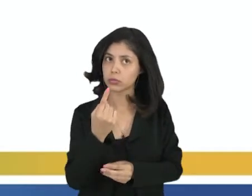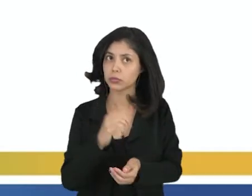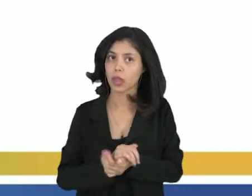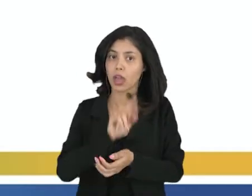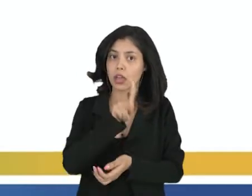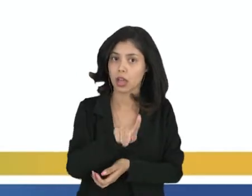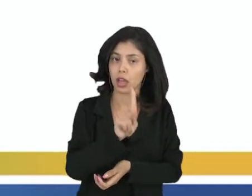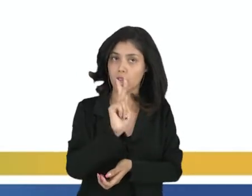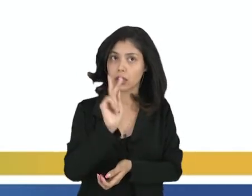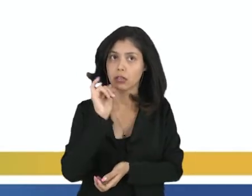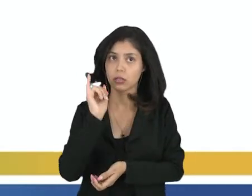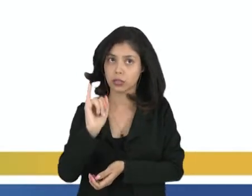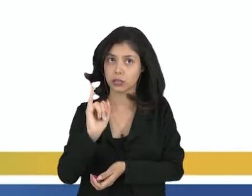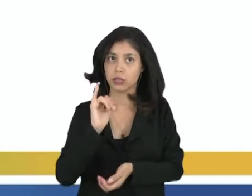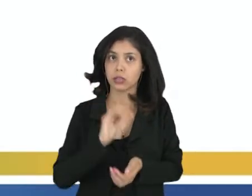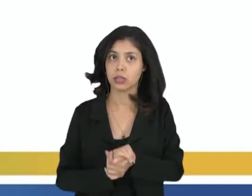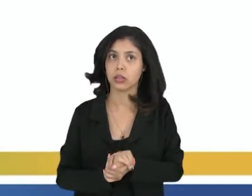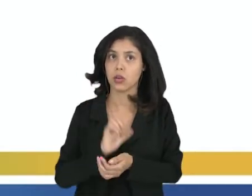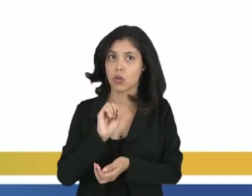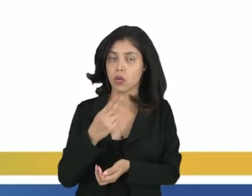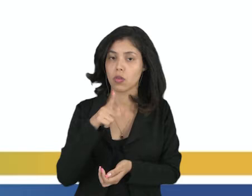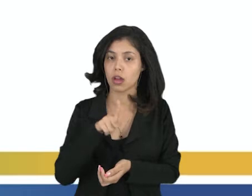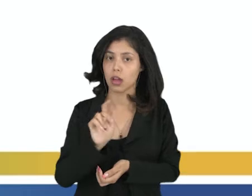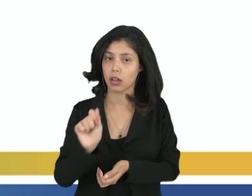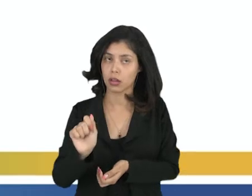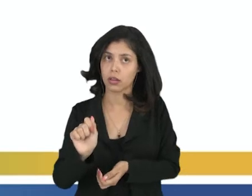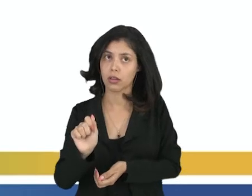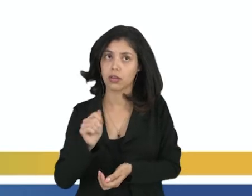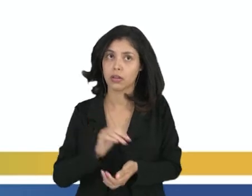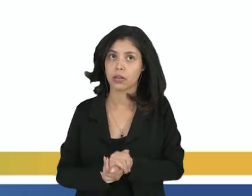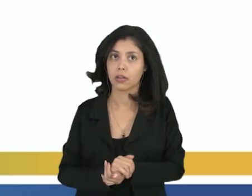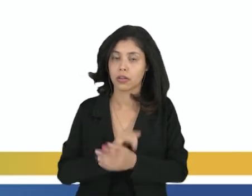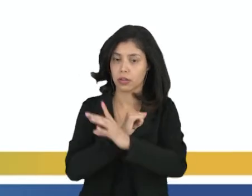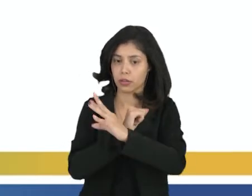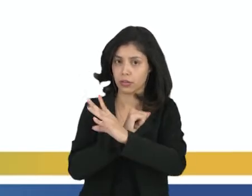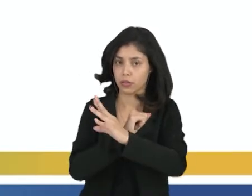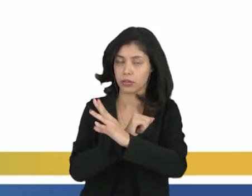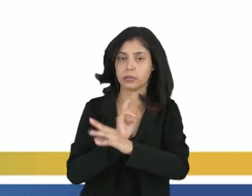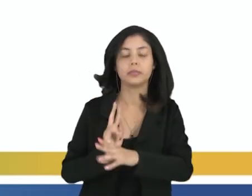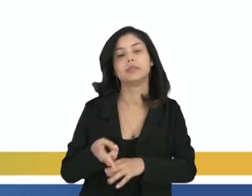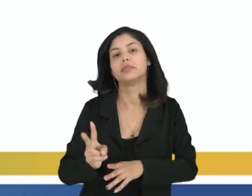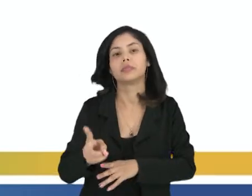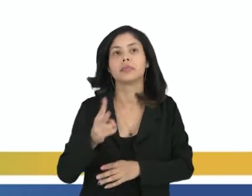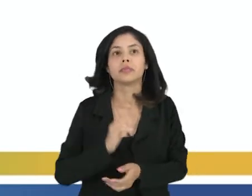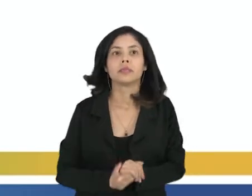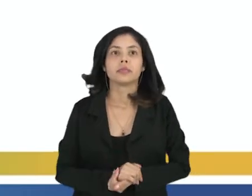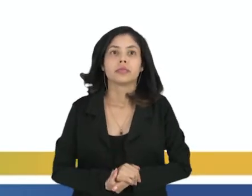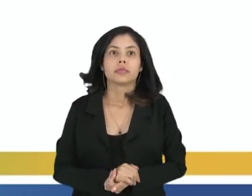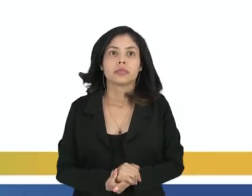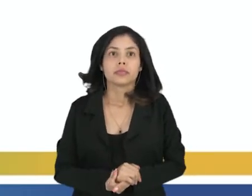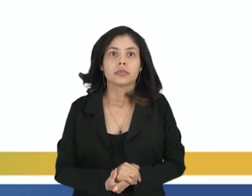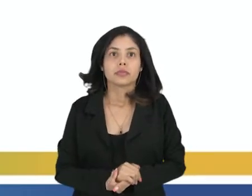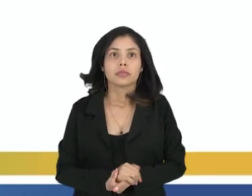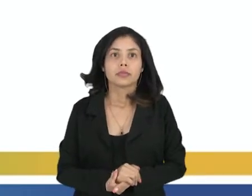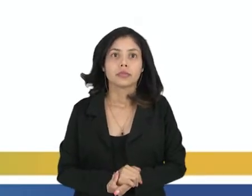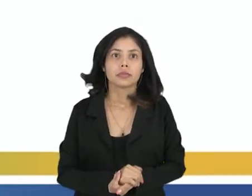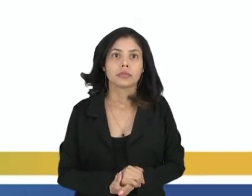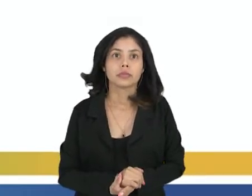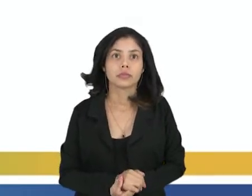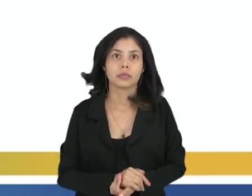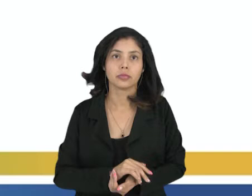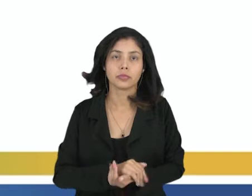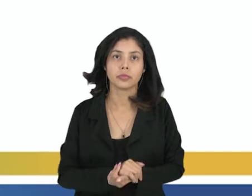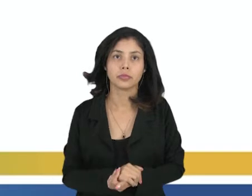pode utilizar o Ki de ionização ou o Ka de ácido, constante do ácido. E aí nós vamos